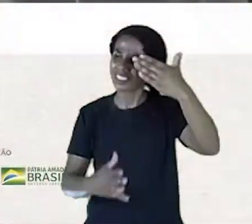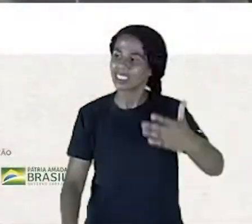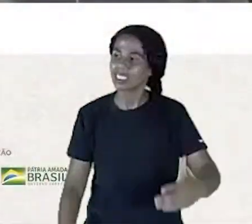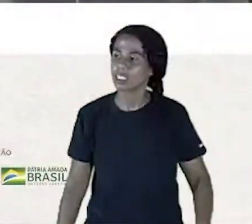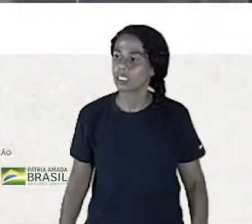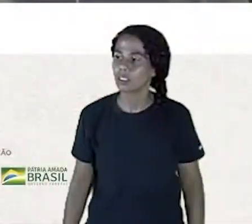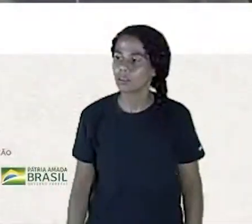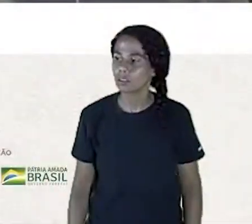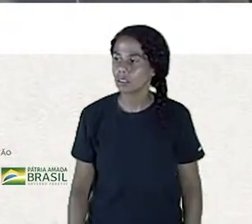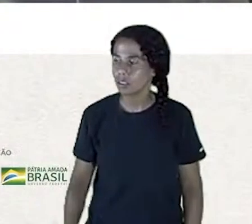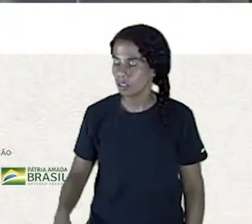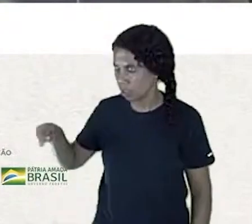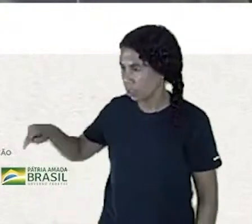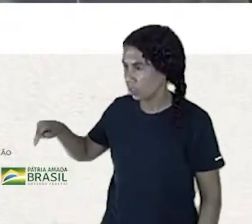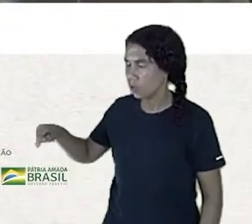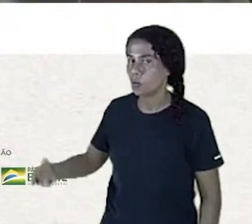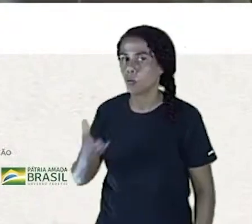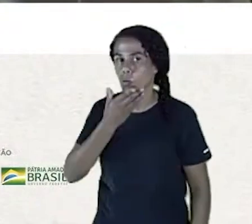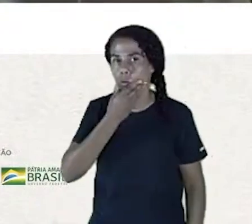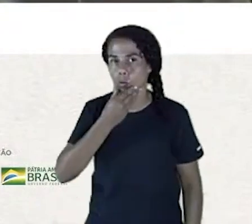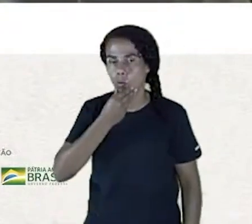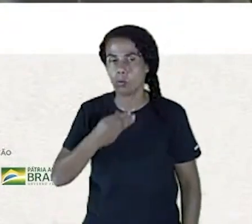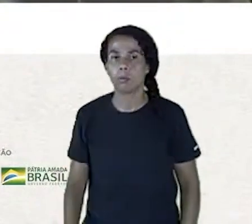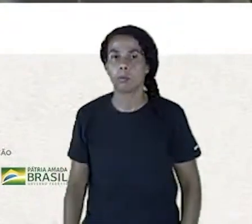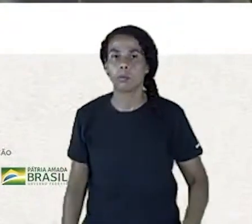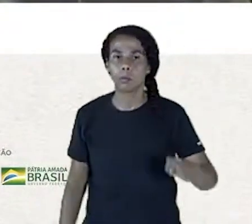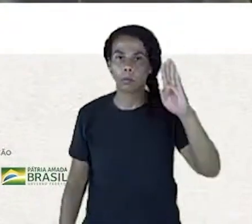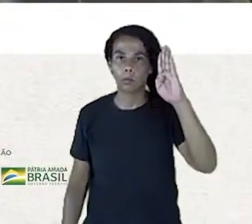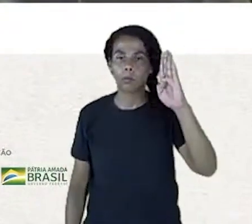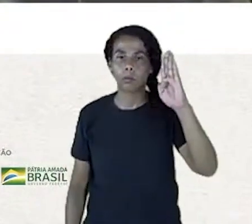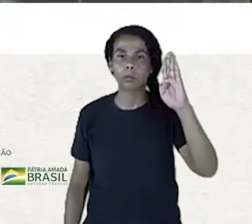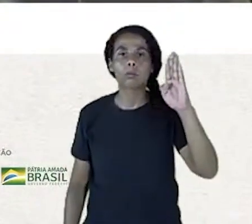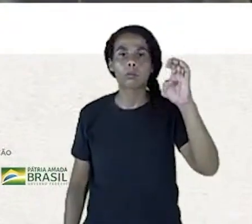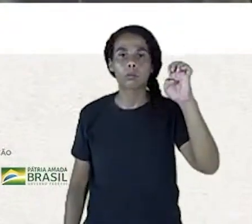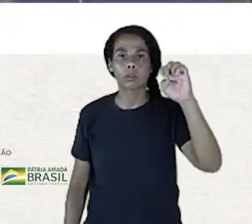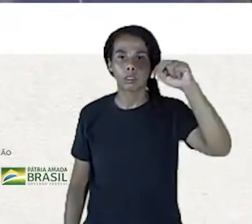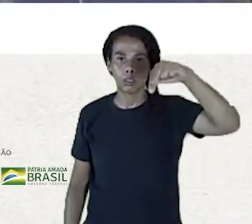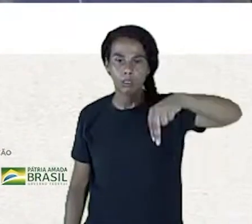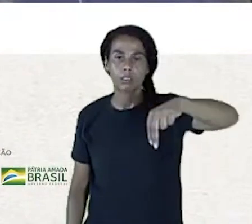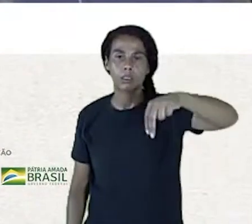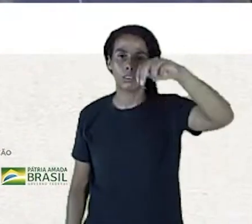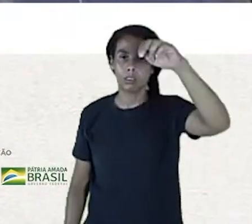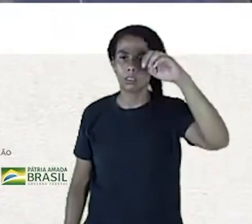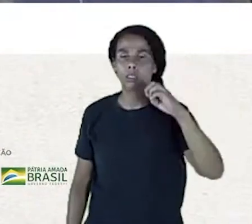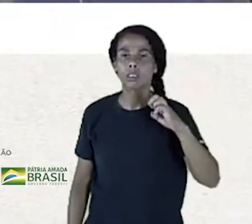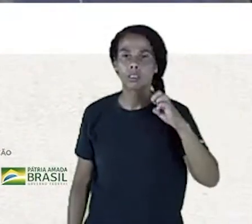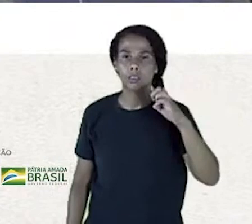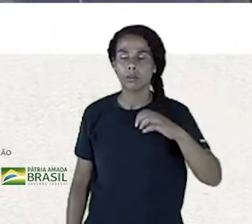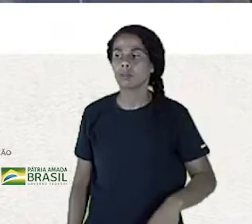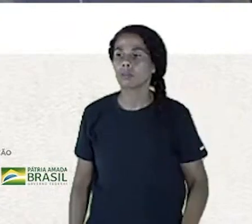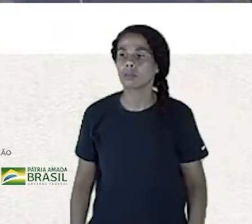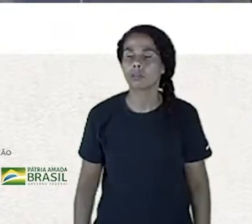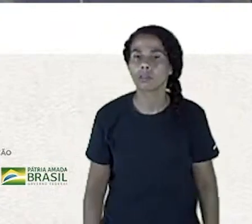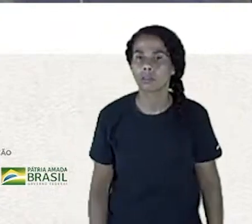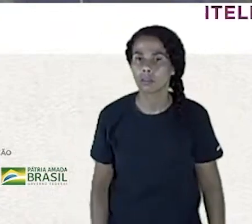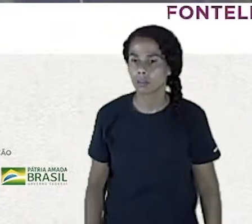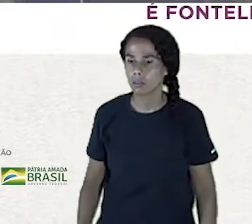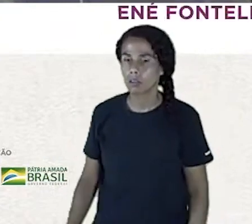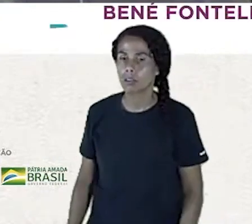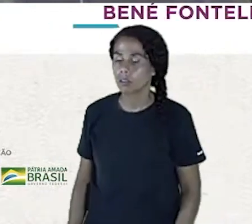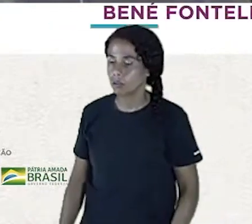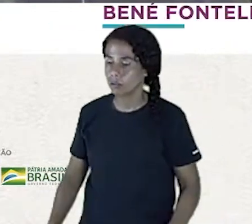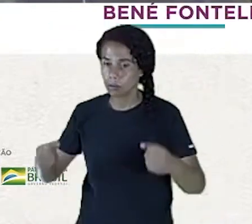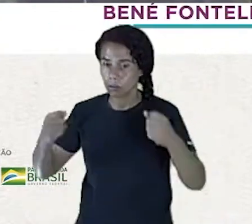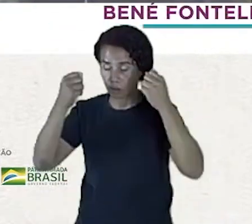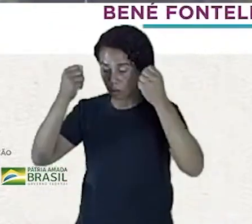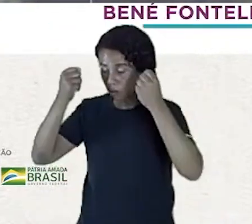para o Bené. Bené, vamos lá falar dessa questão que o Gil está tentando de novo simplificar, que é a metafísica nas